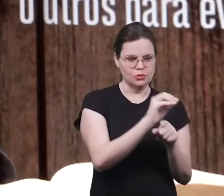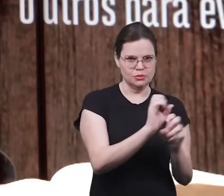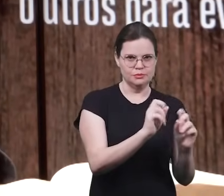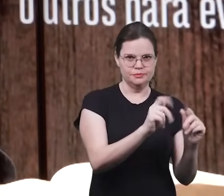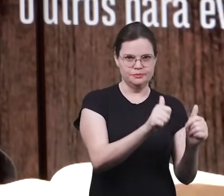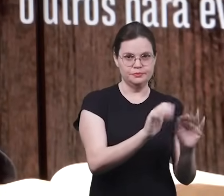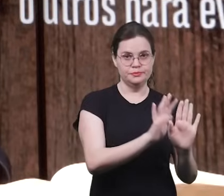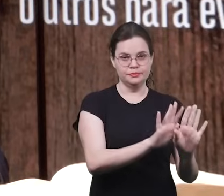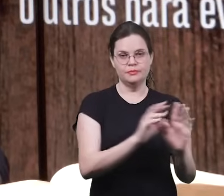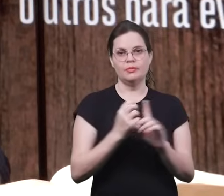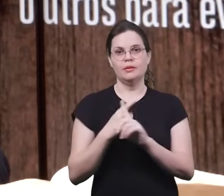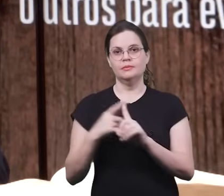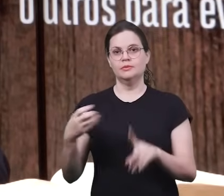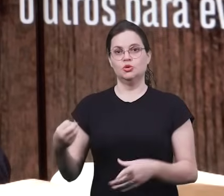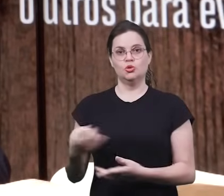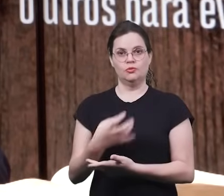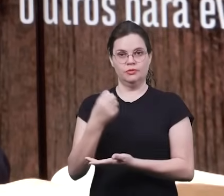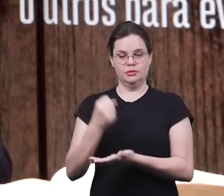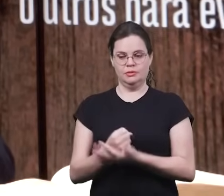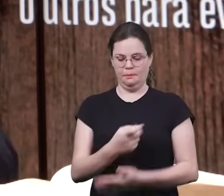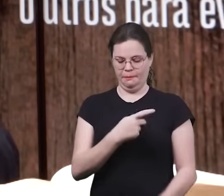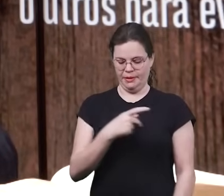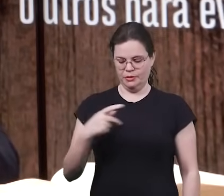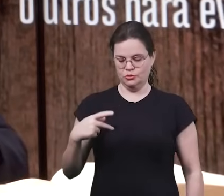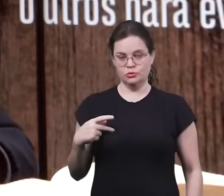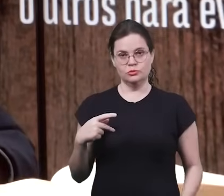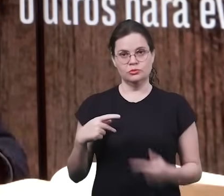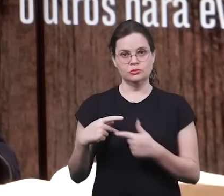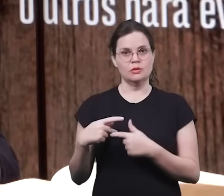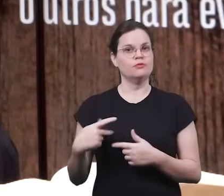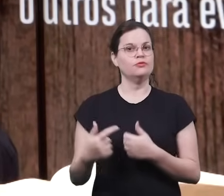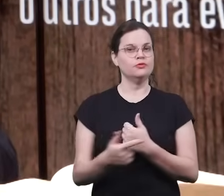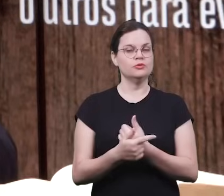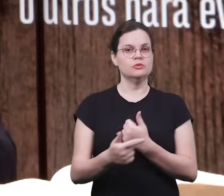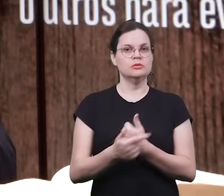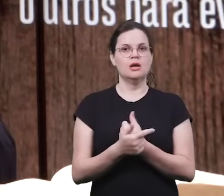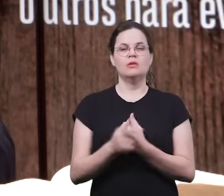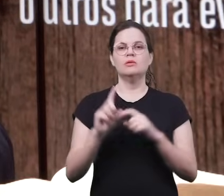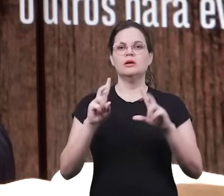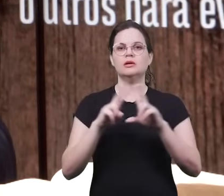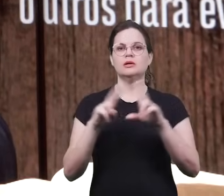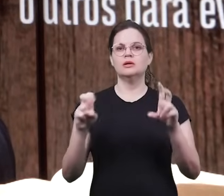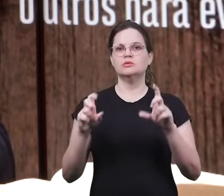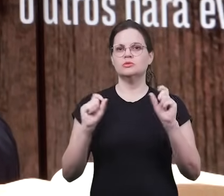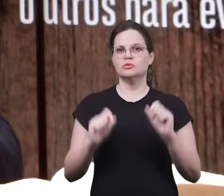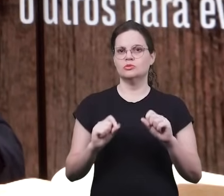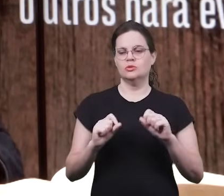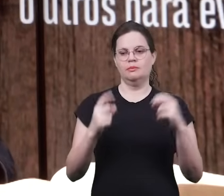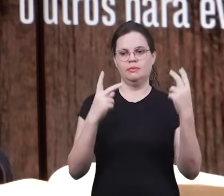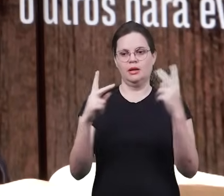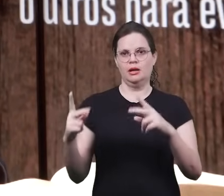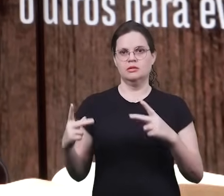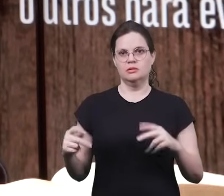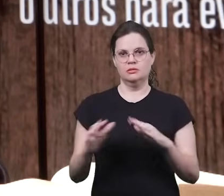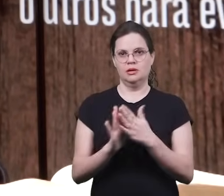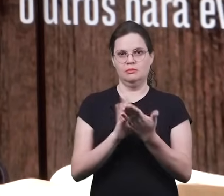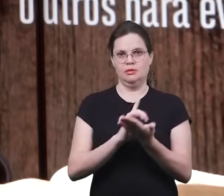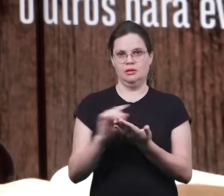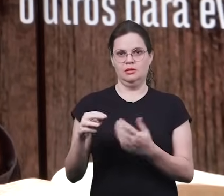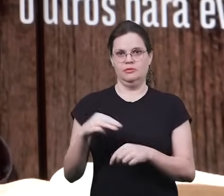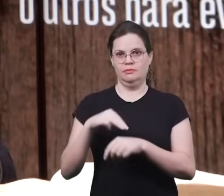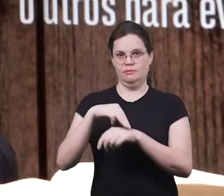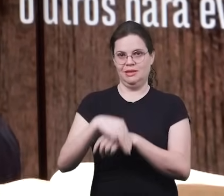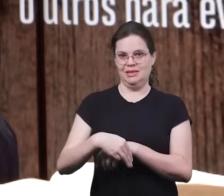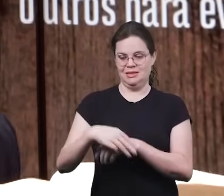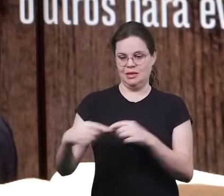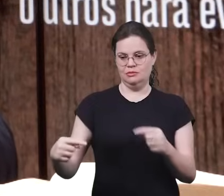Testamento, a figura do pastor, ou seja, a função do pastor, está dentro do ministério da palavra, né? Dentro do